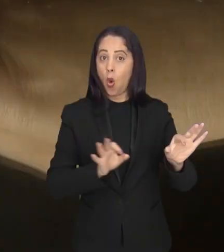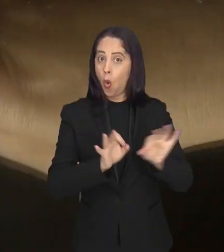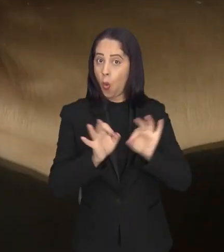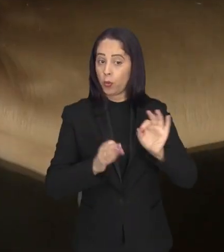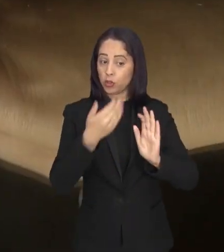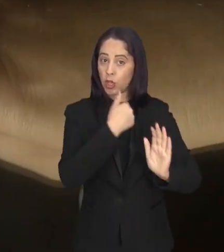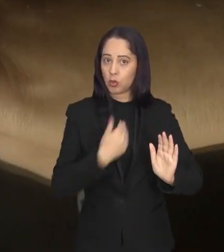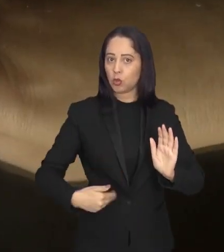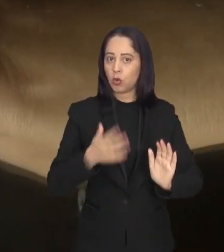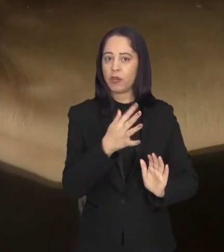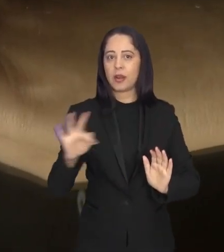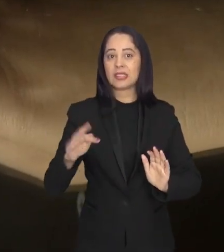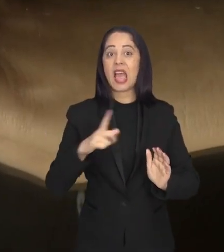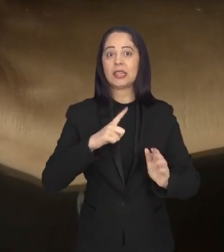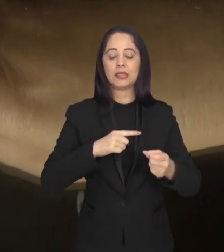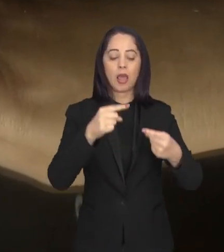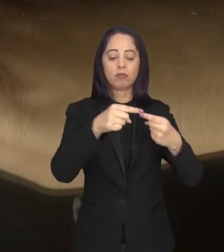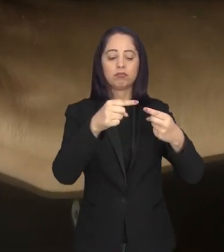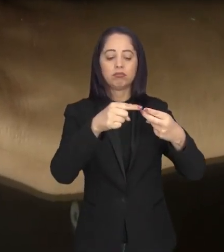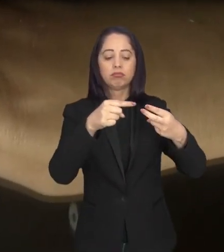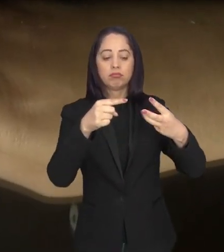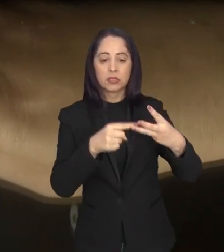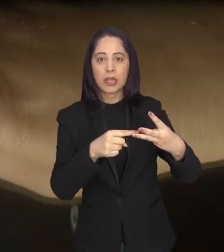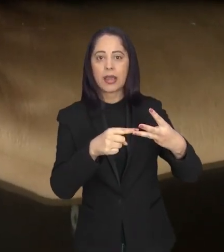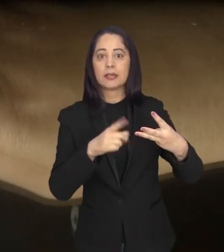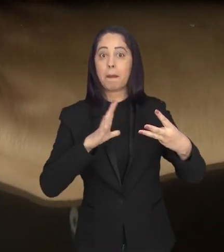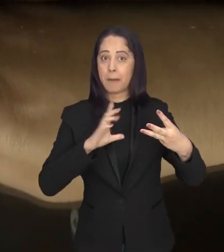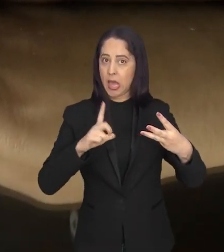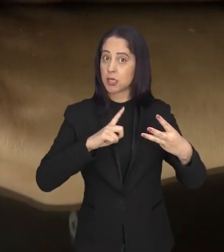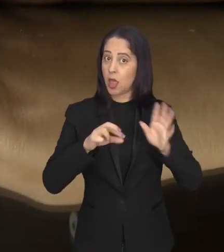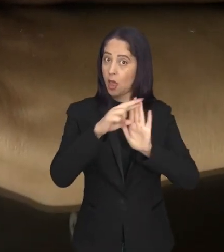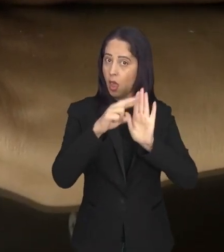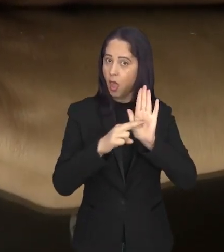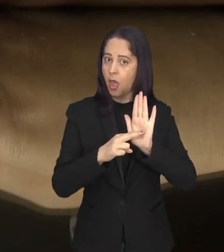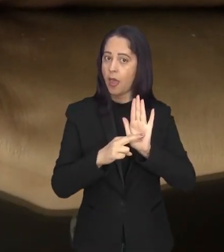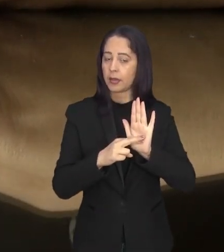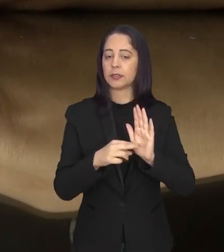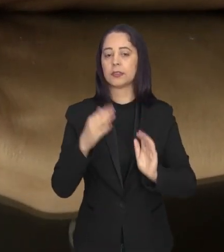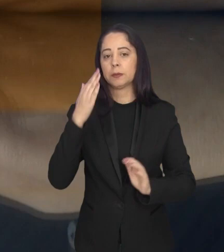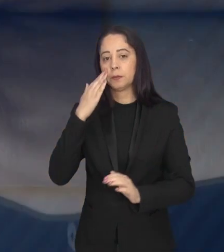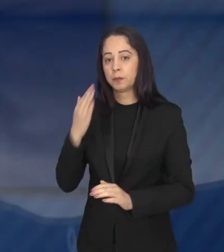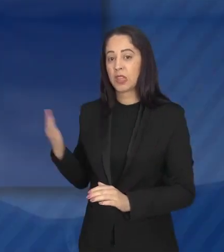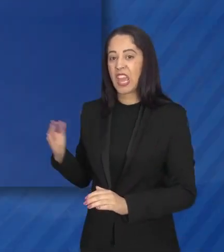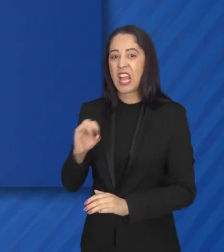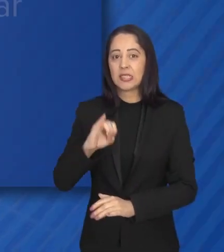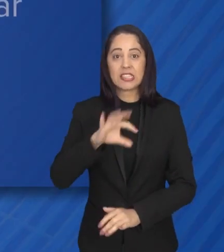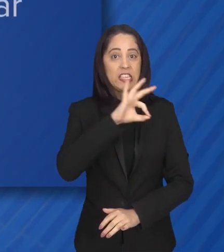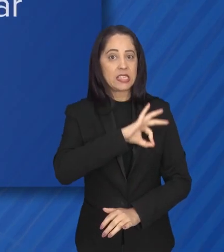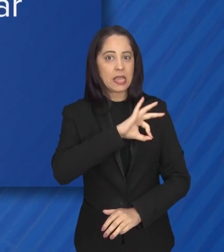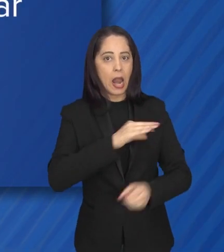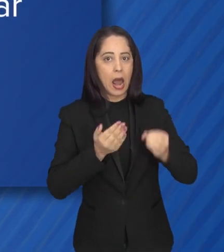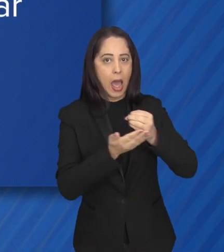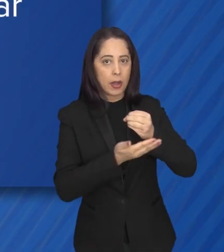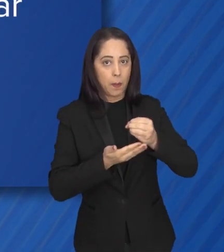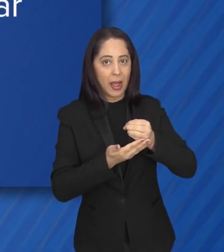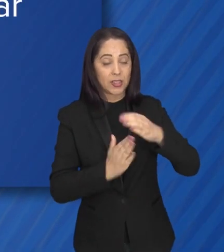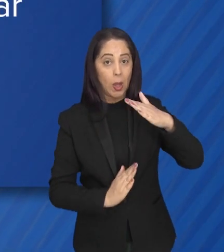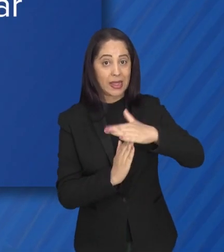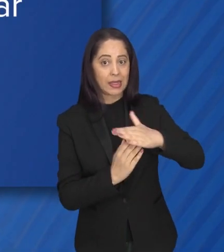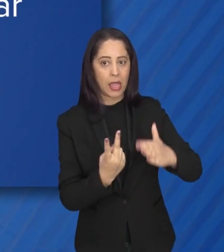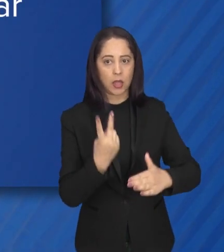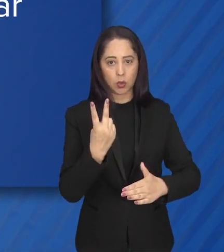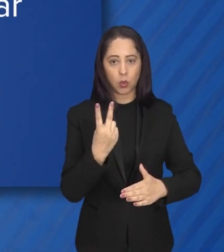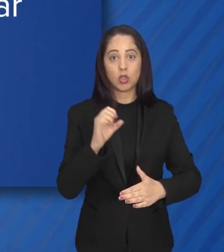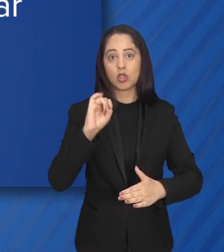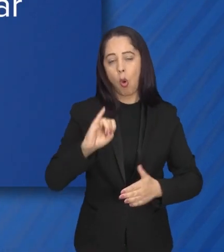O Desenrola Brasil será executado em 3 etapas e seguirá critérios específicos. Quem recebe até 2